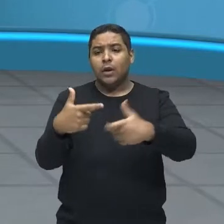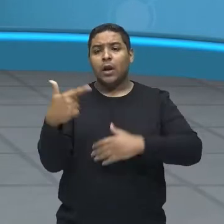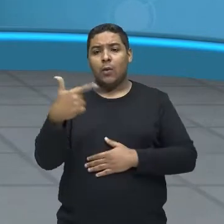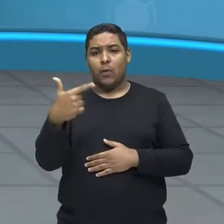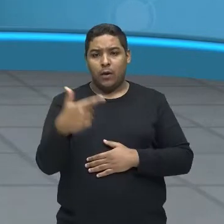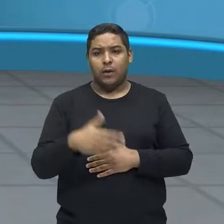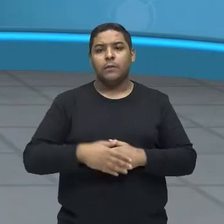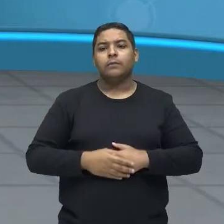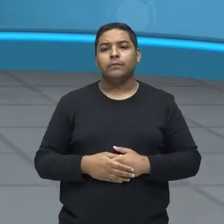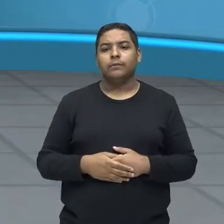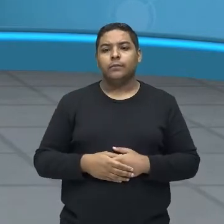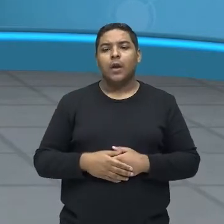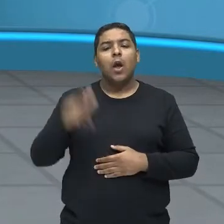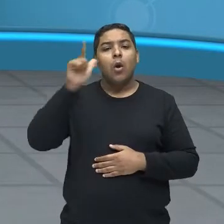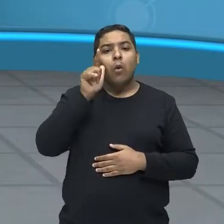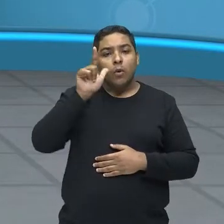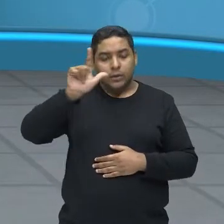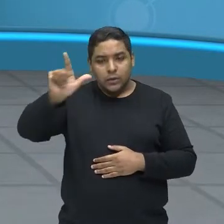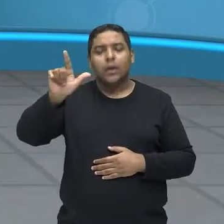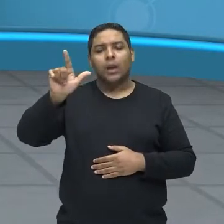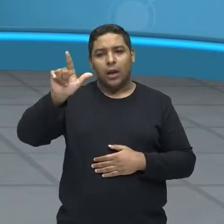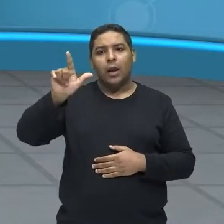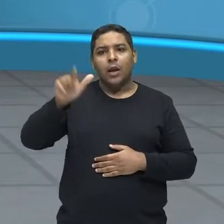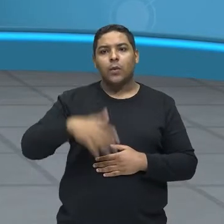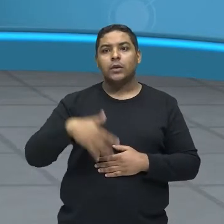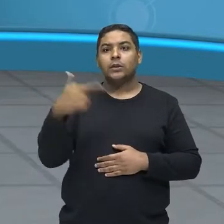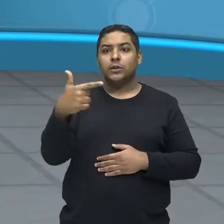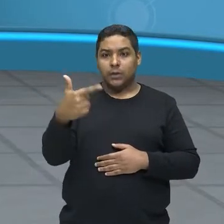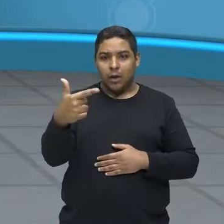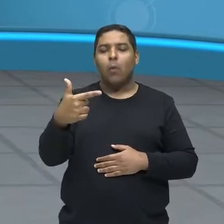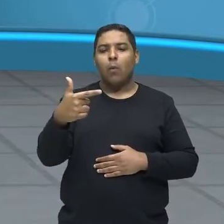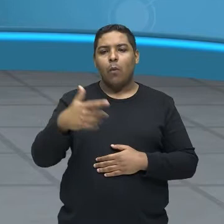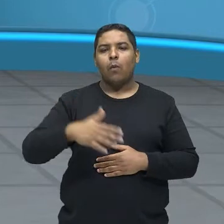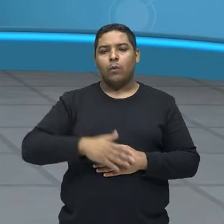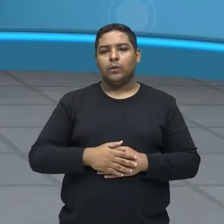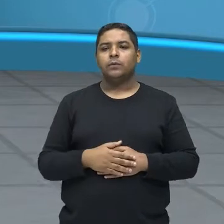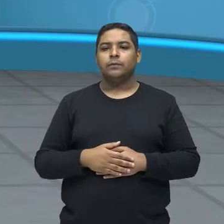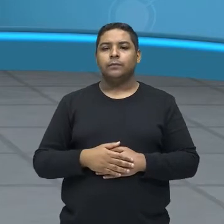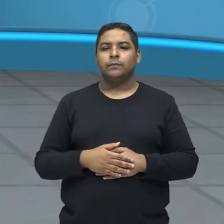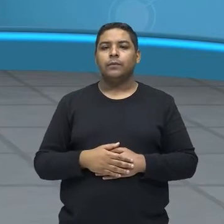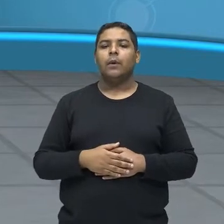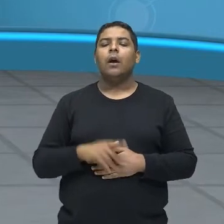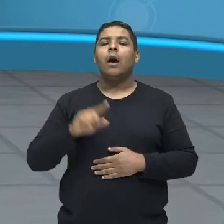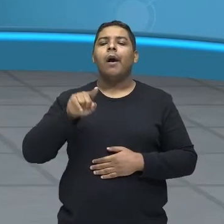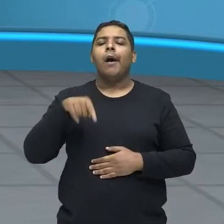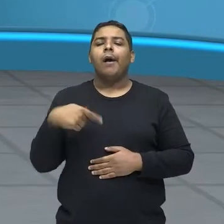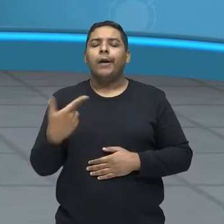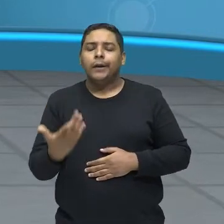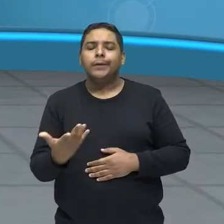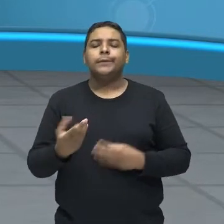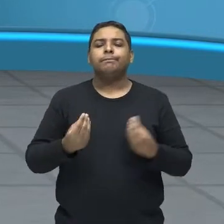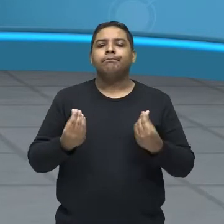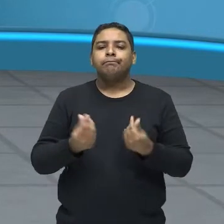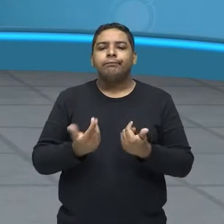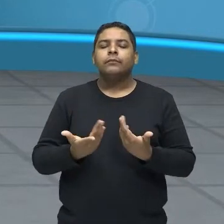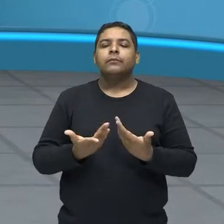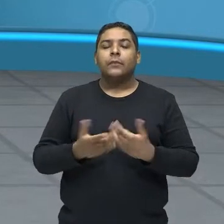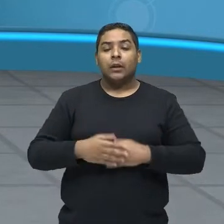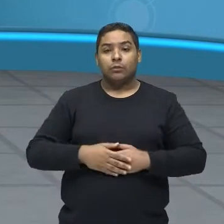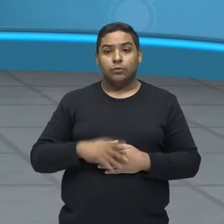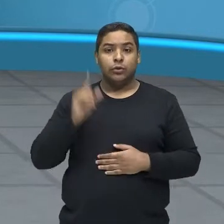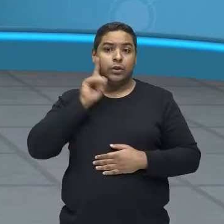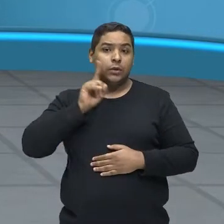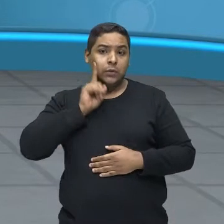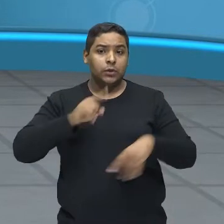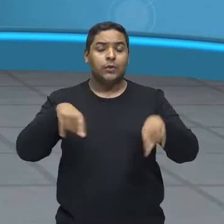eles ganharam, né, a Segunda Guerra Mundial. Então, isso fez com que tanto os Estados Unidos da América quanto a União